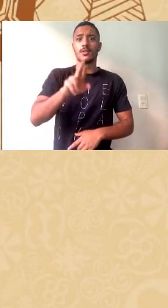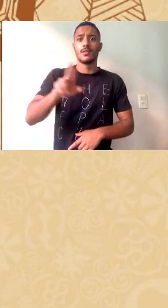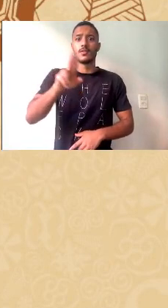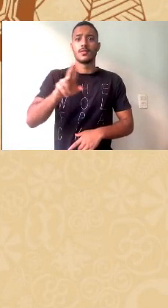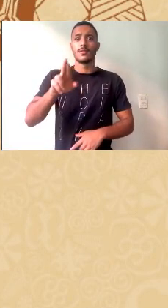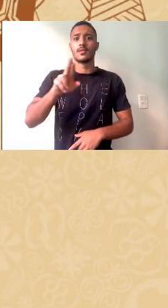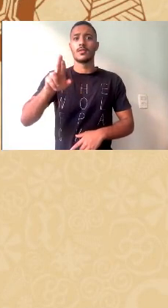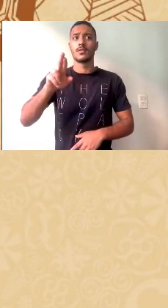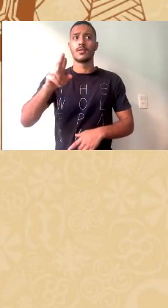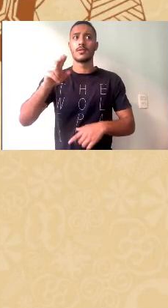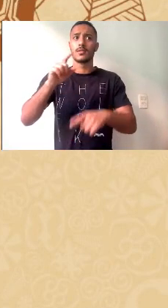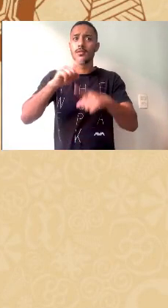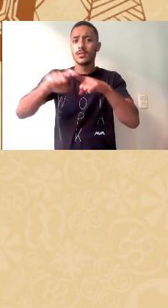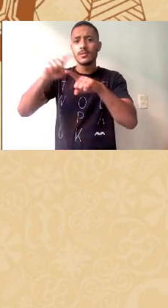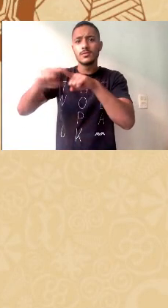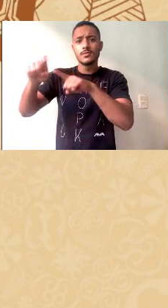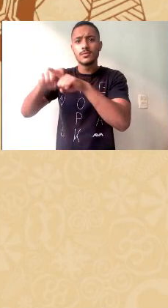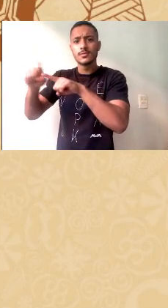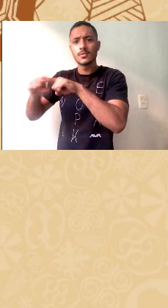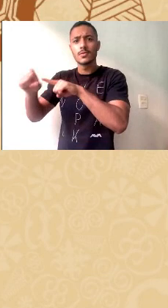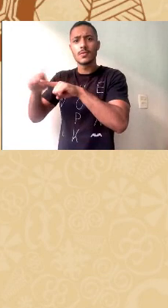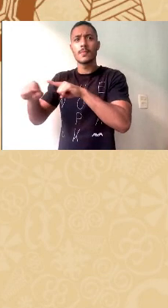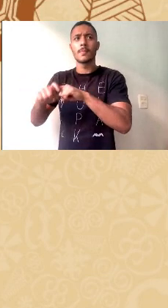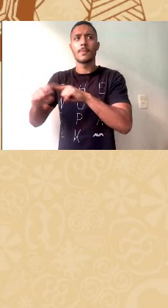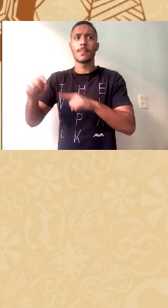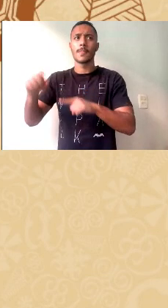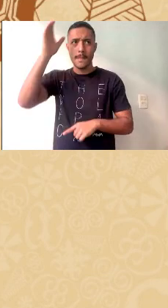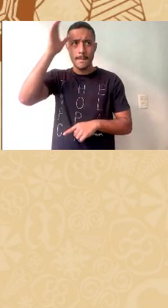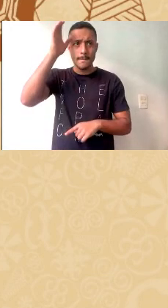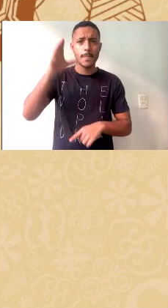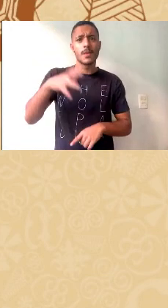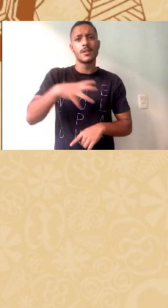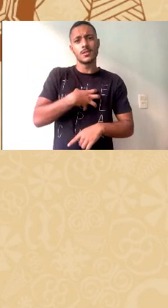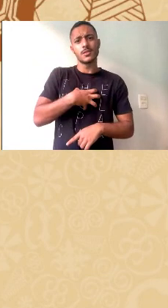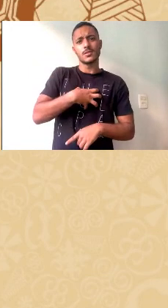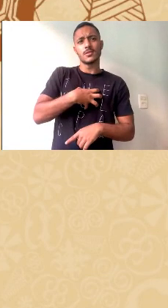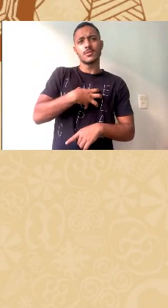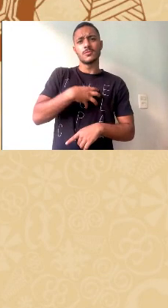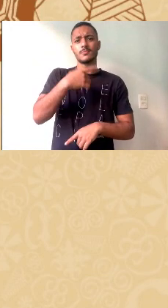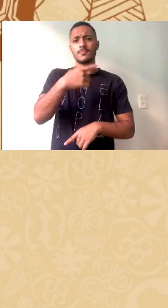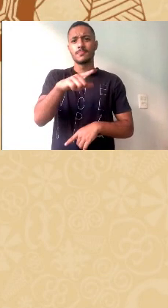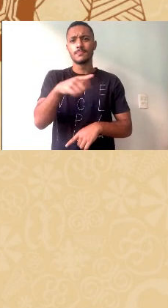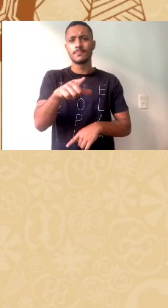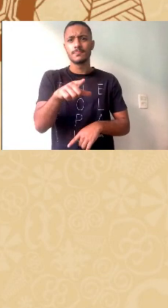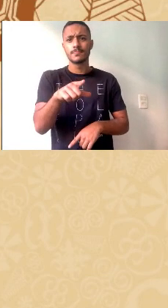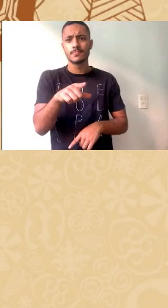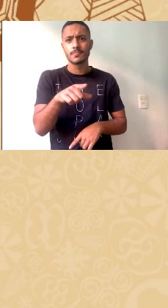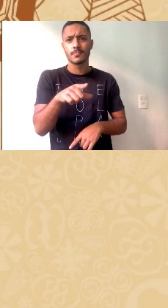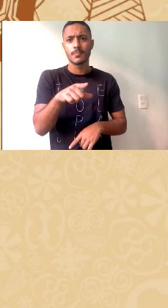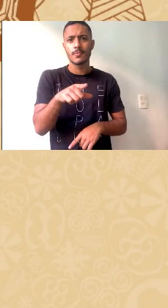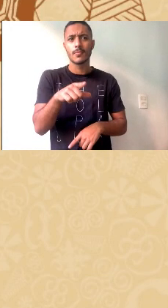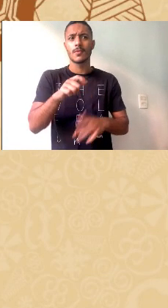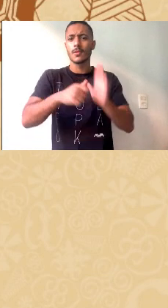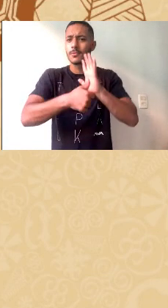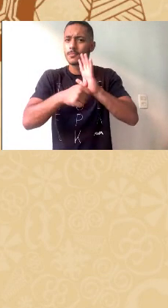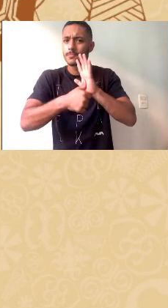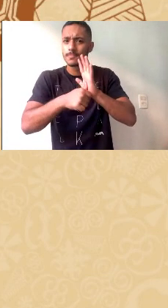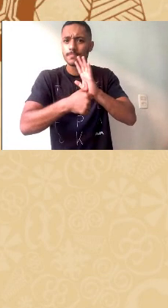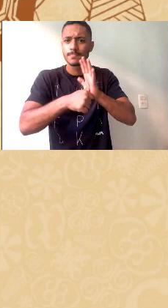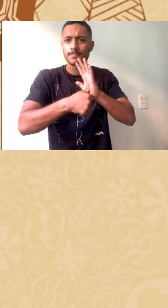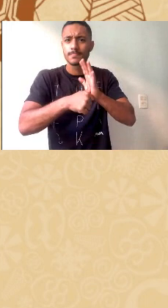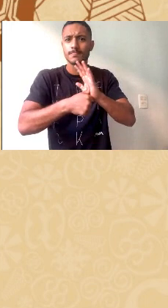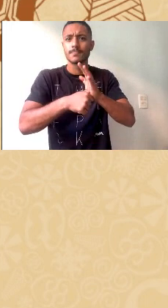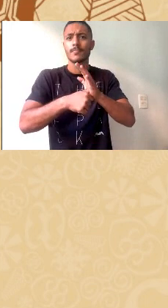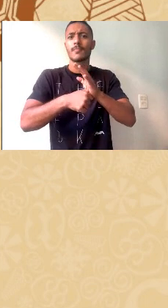uma característica, não eram nomeados dessa maneira, mas tinha uma característica sindical, né? Era uma organização que se dava em torno da questão do